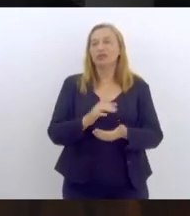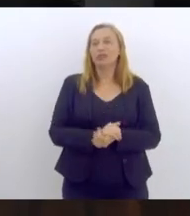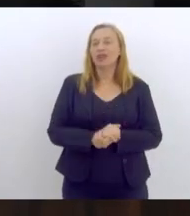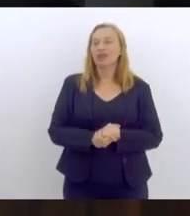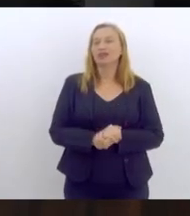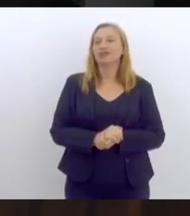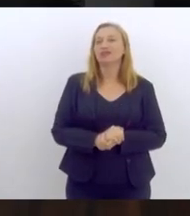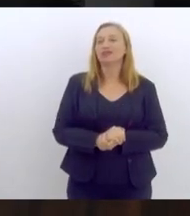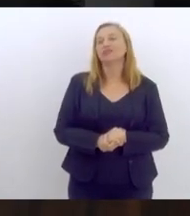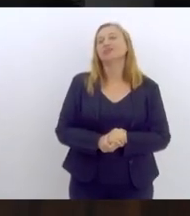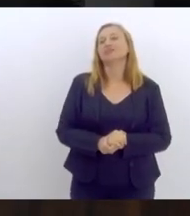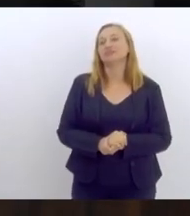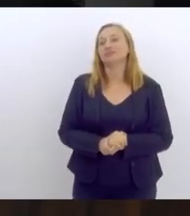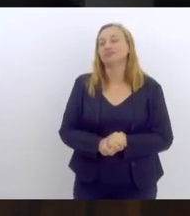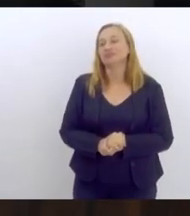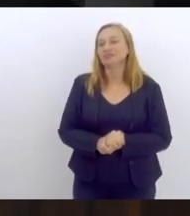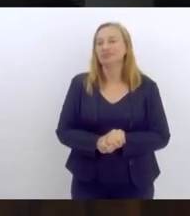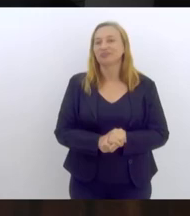talento você tem.